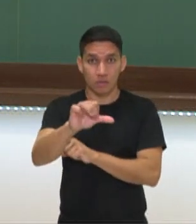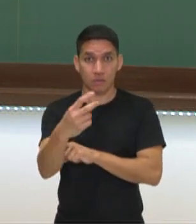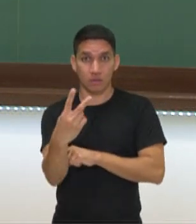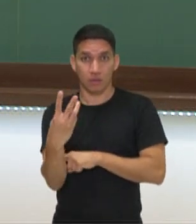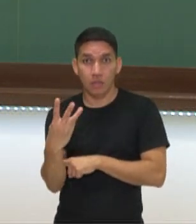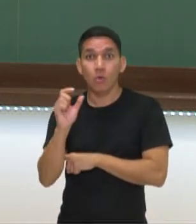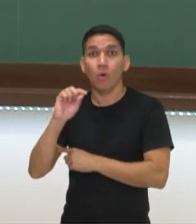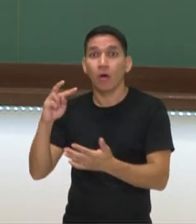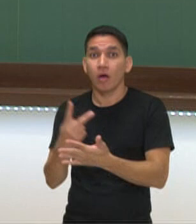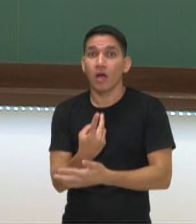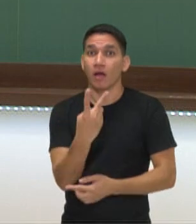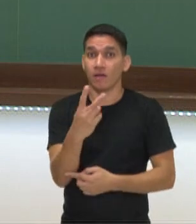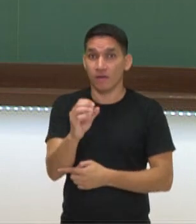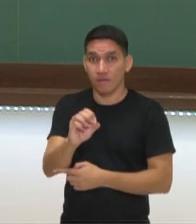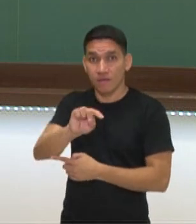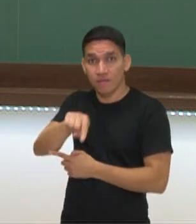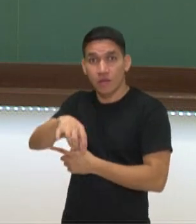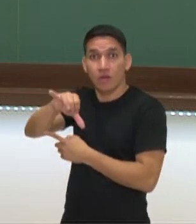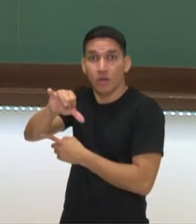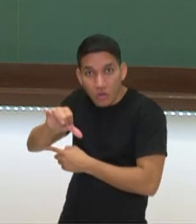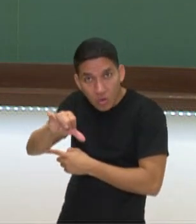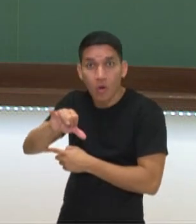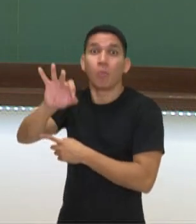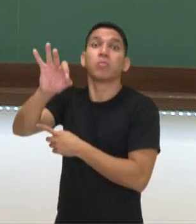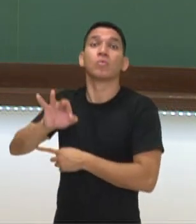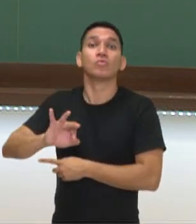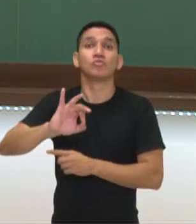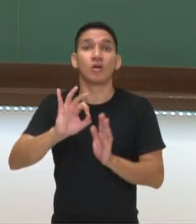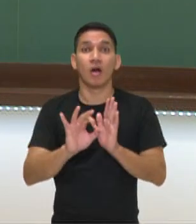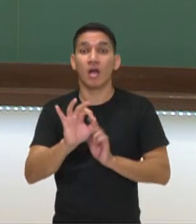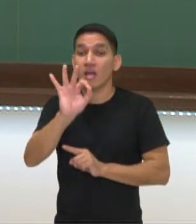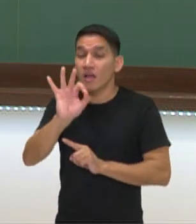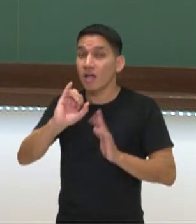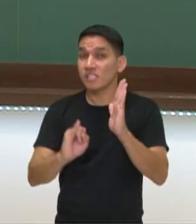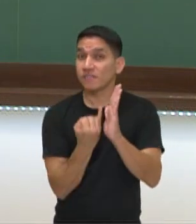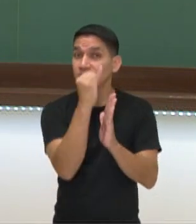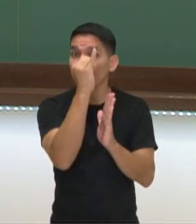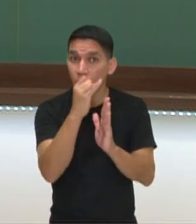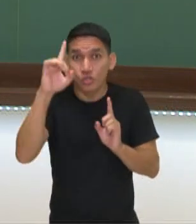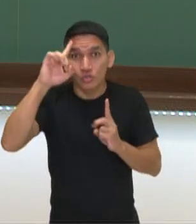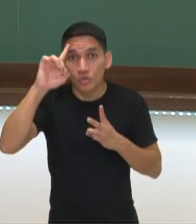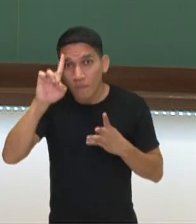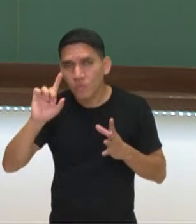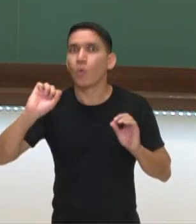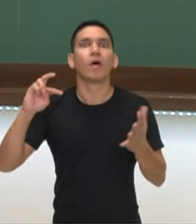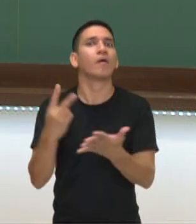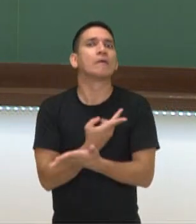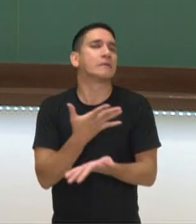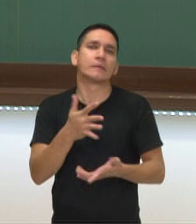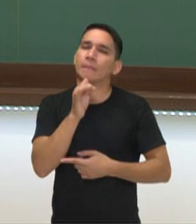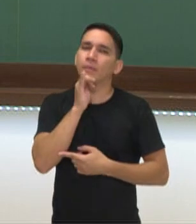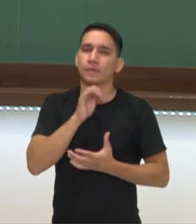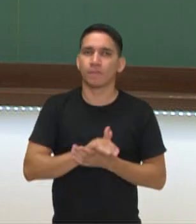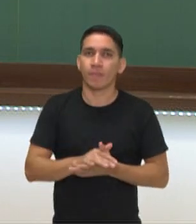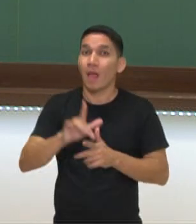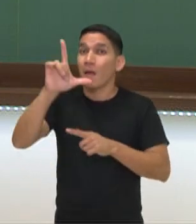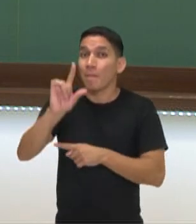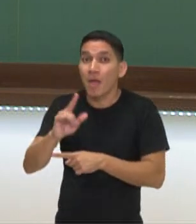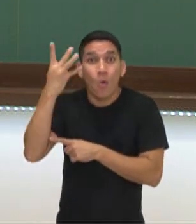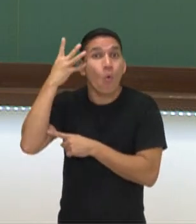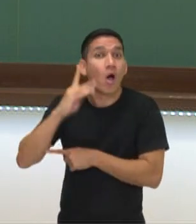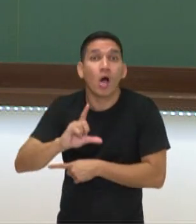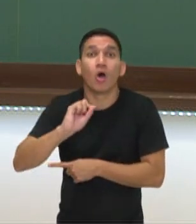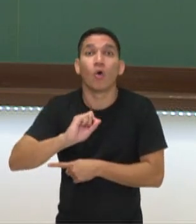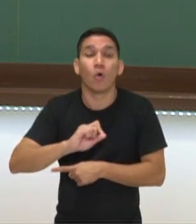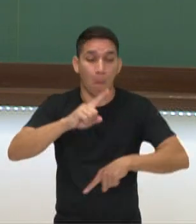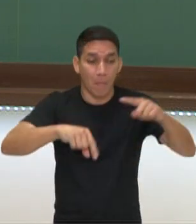a 20,9% de inflação ao dia. Traduzindo, em menos de 4 dias as